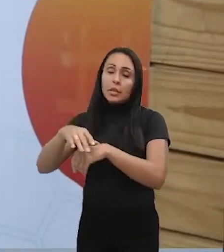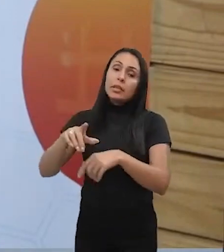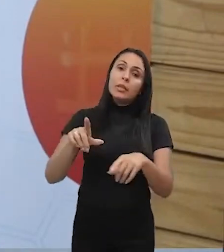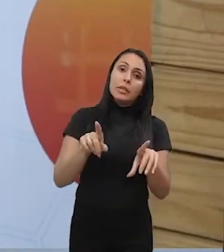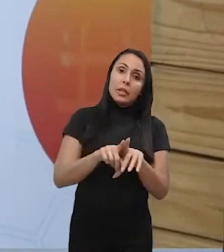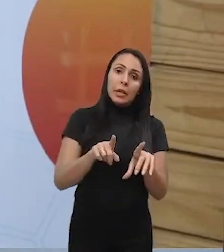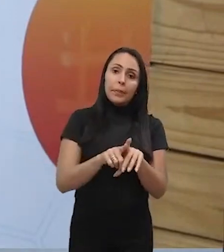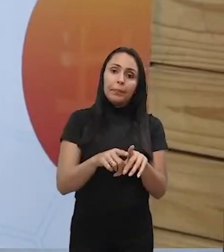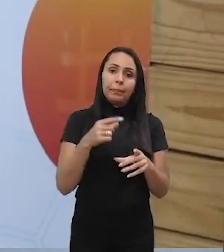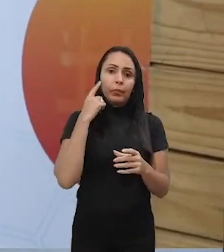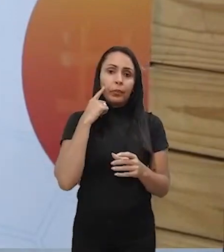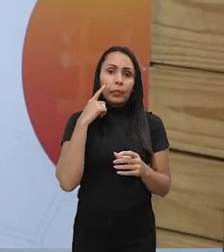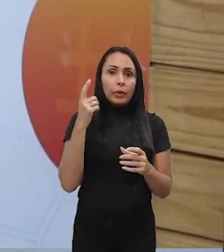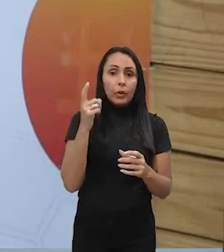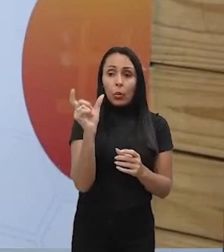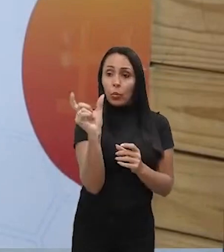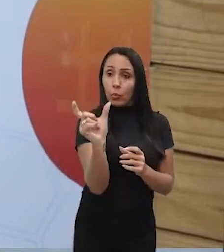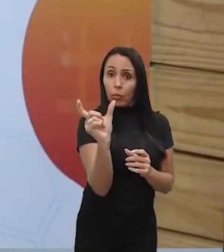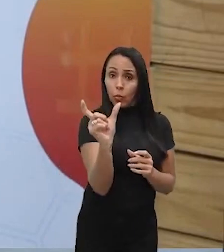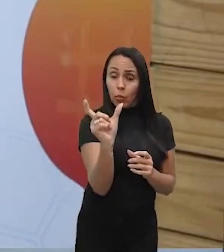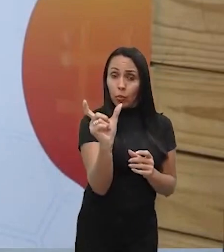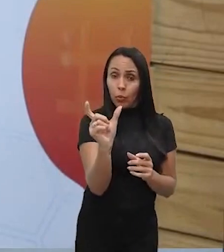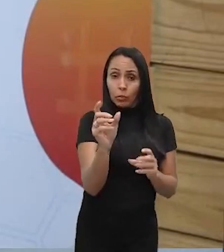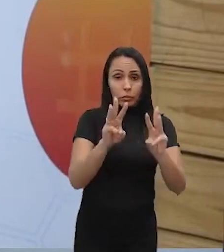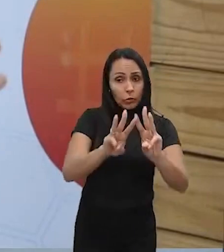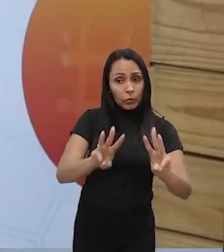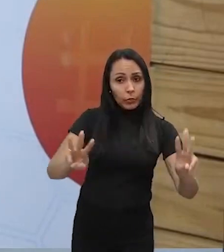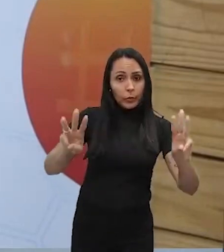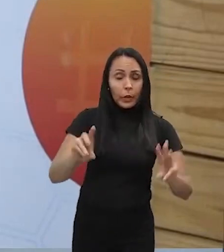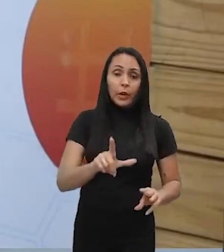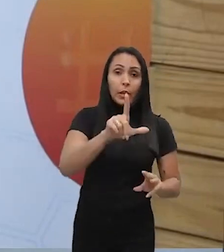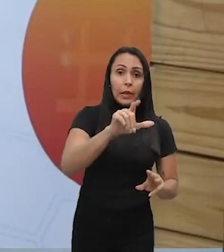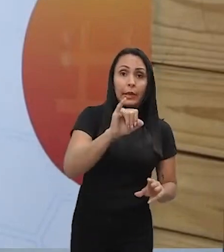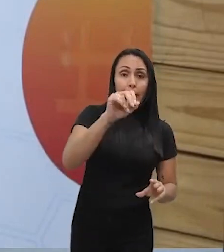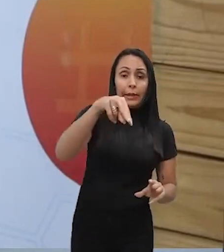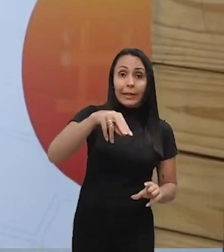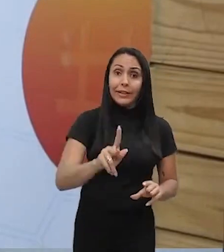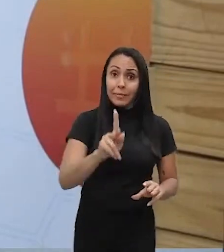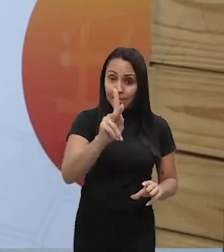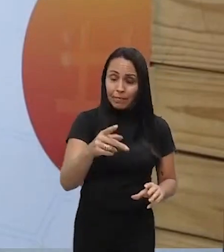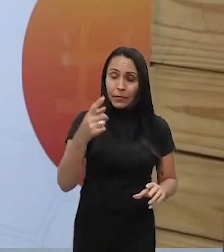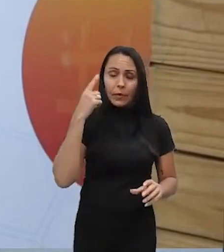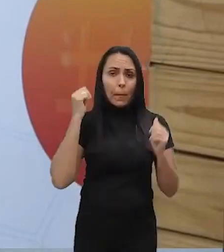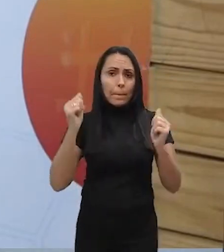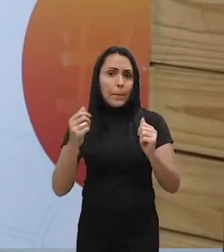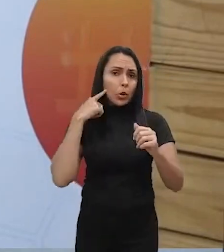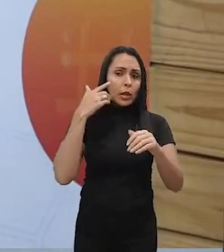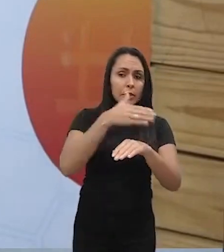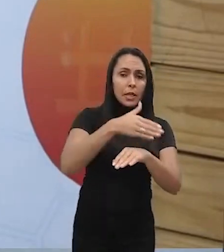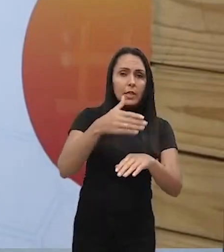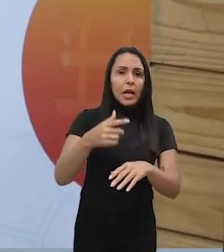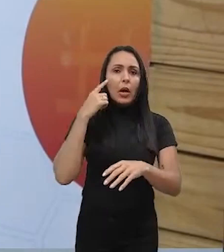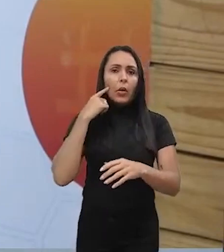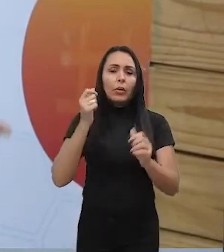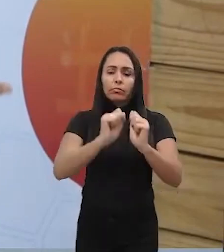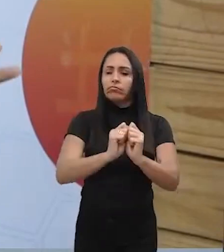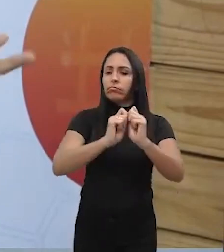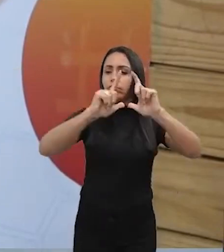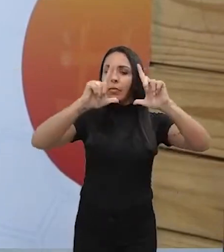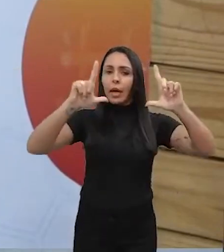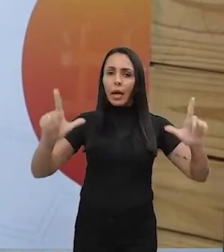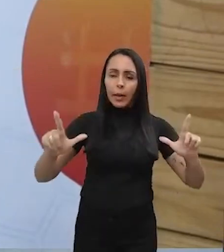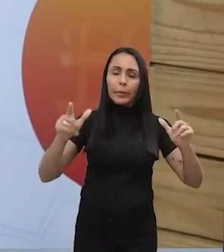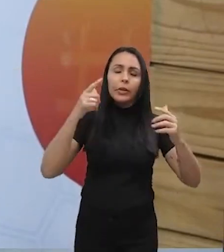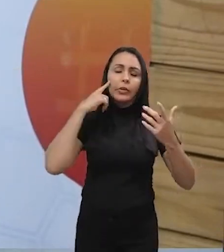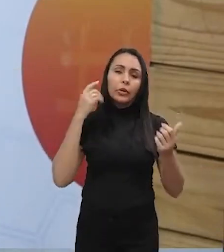um link que vocês vão poder acessar e aí ver tudo isso que a gente está falando